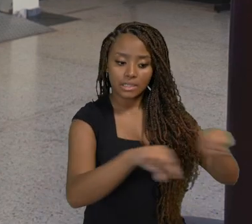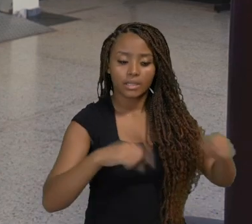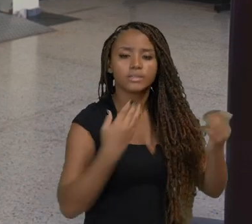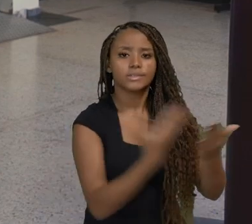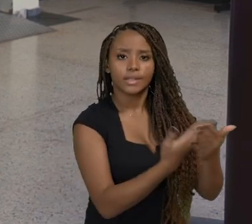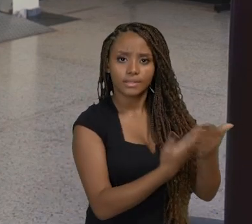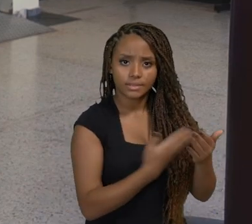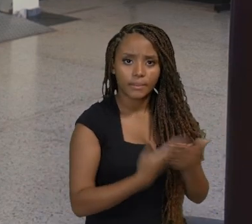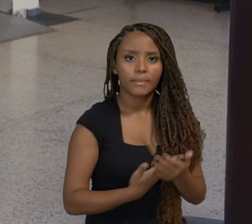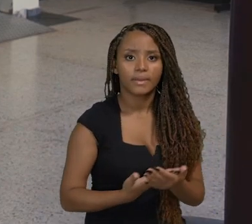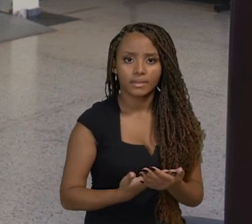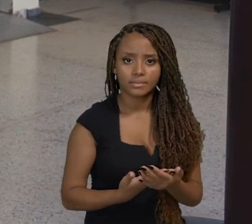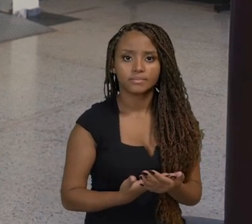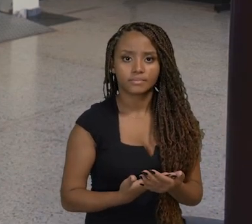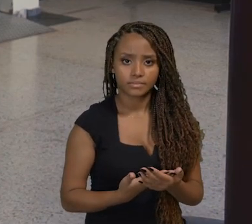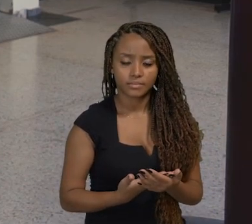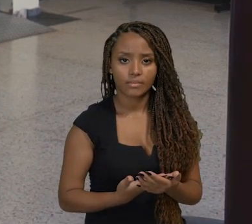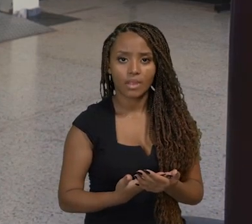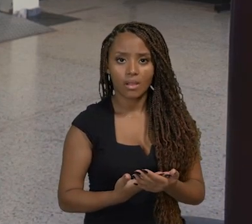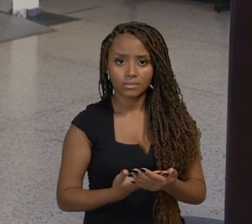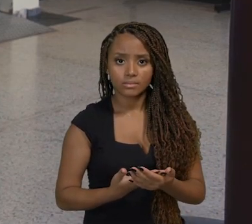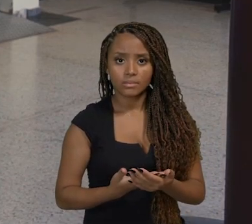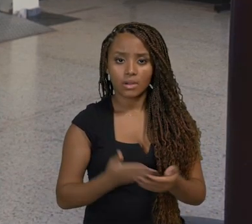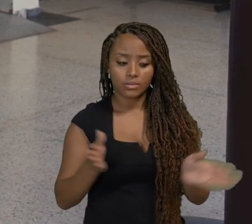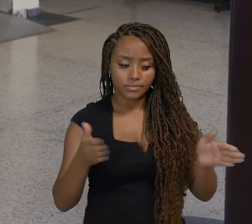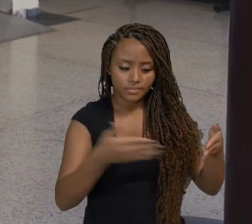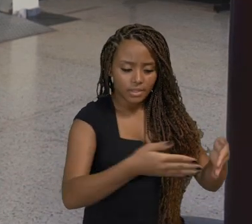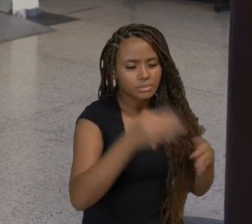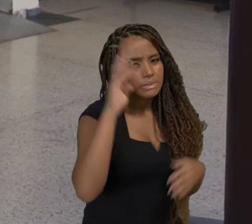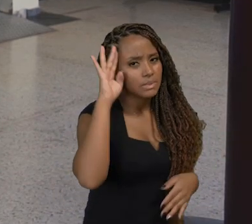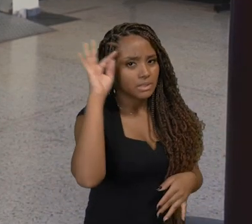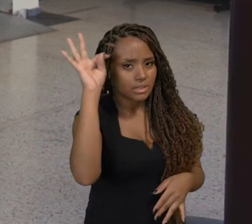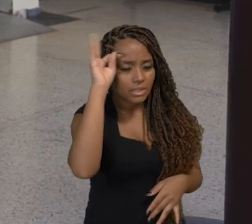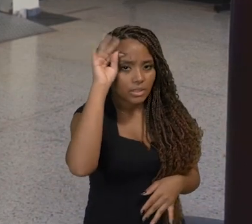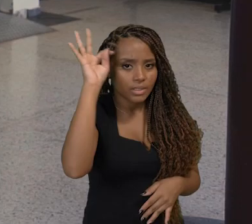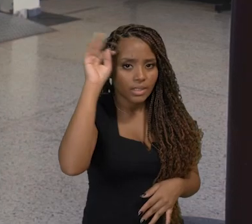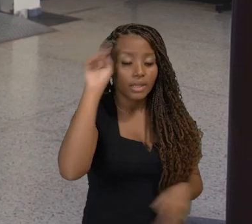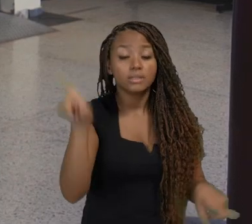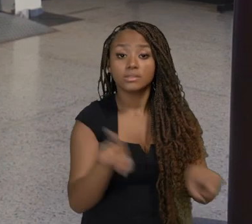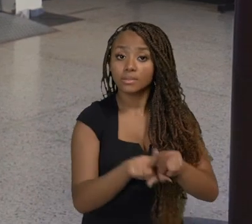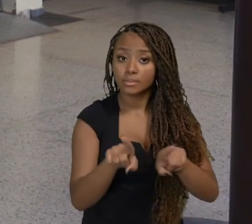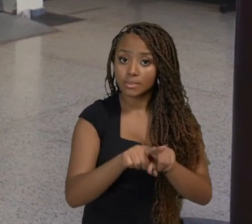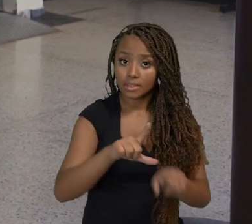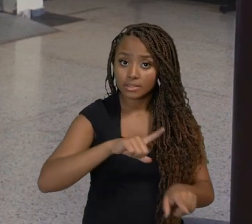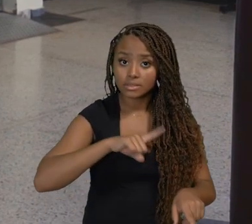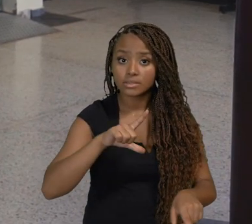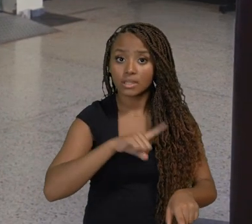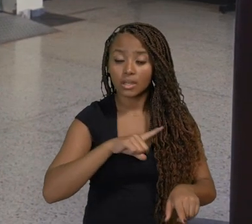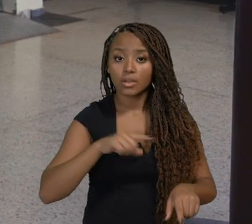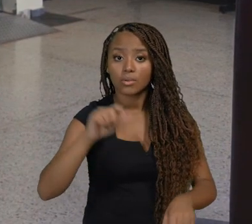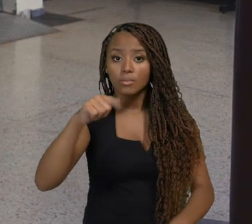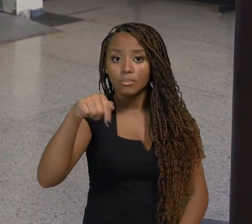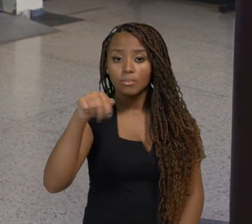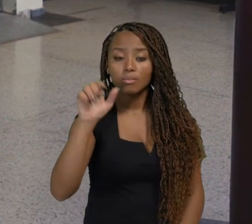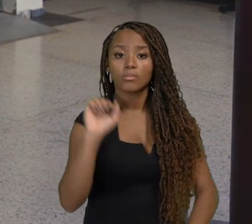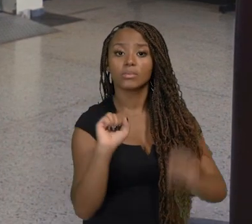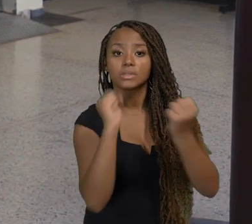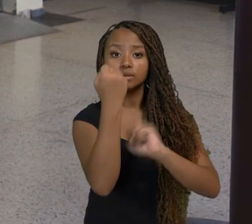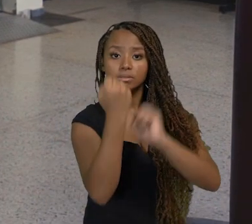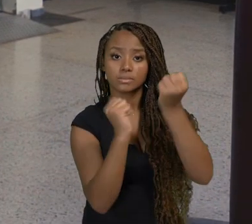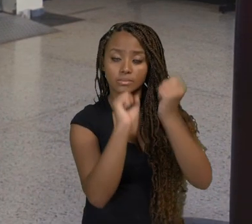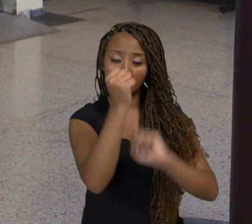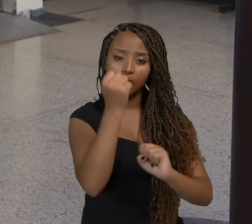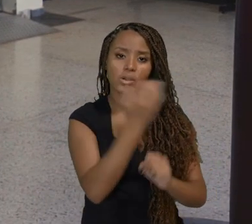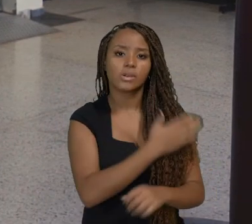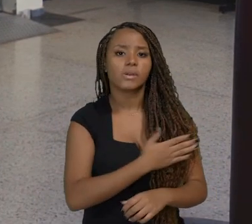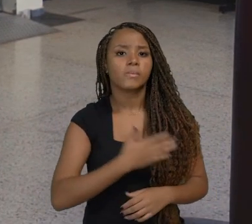com os professores, mas não muito voltado para a parte prática. E também temos uma quadra, tá bom? Esporte,